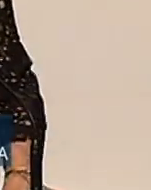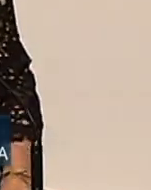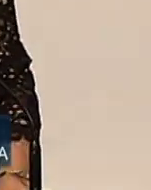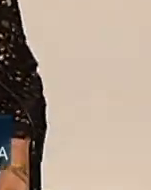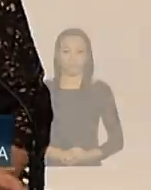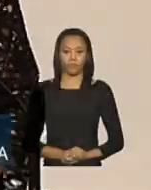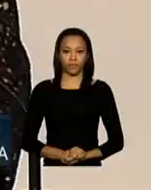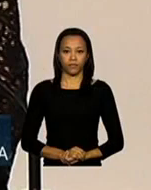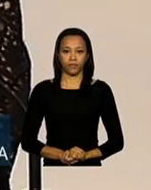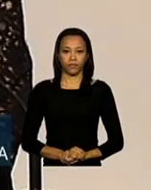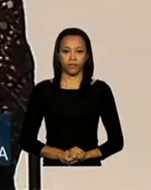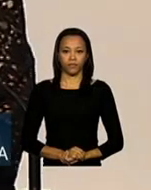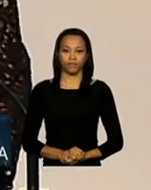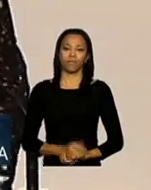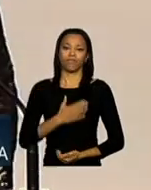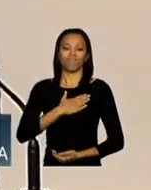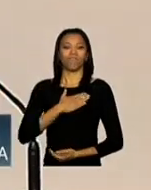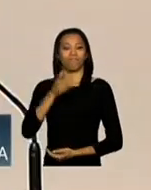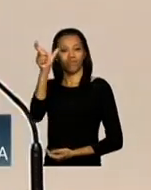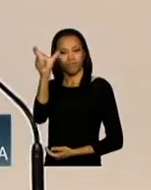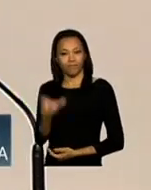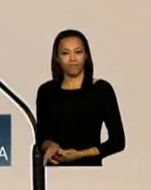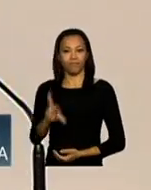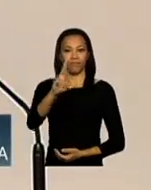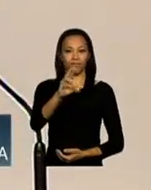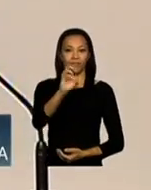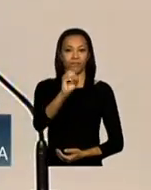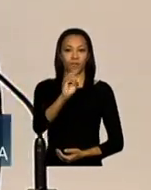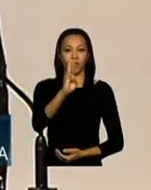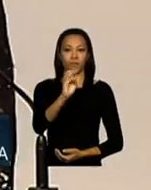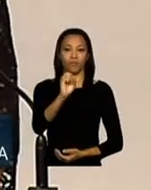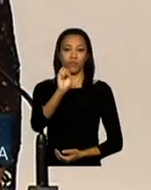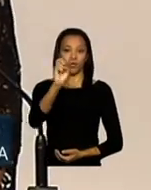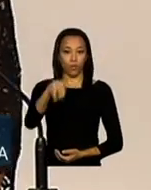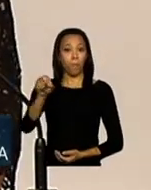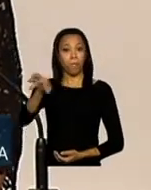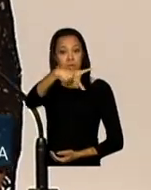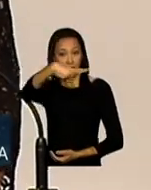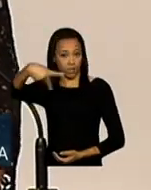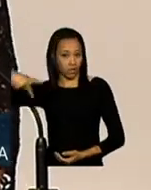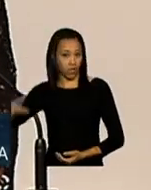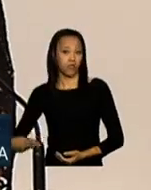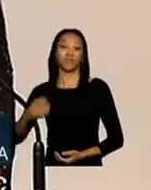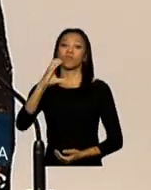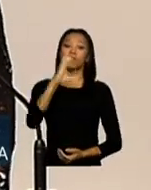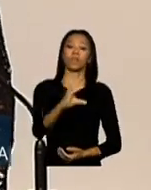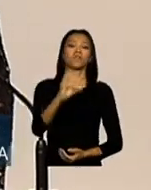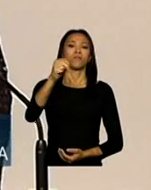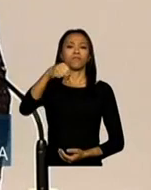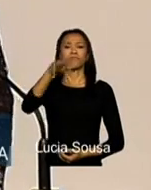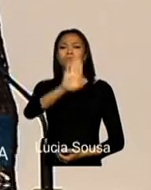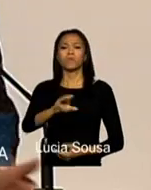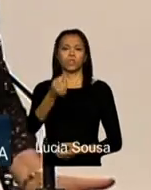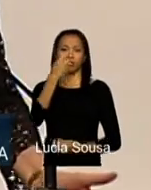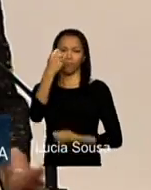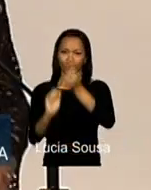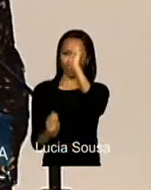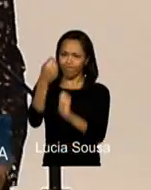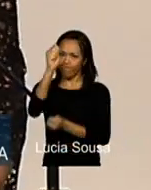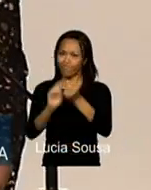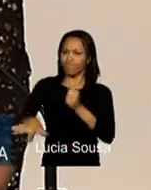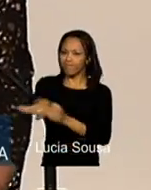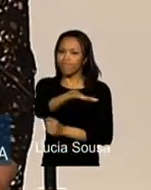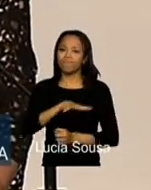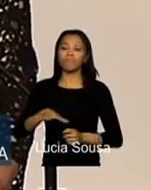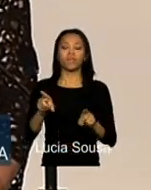Meu querido Robson Andrade, presidente da Confederação Nacional da Indústria, e por